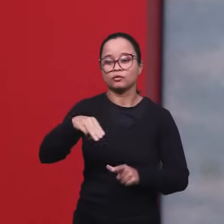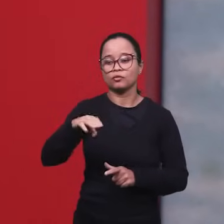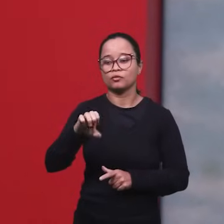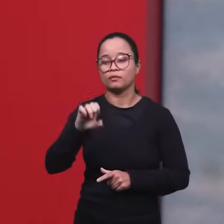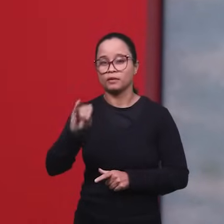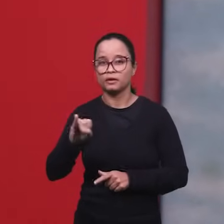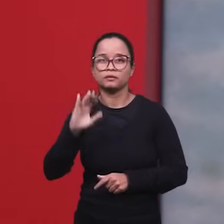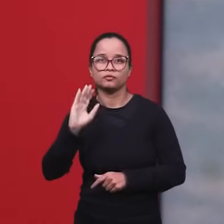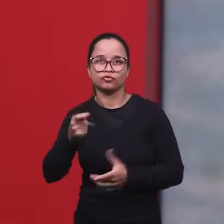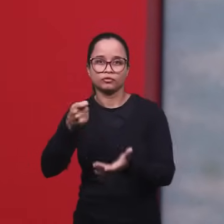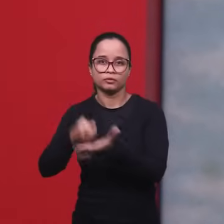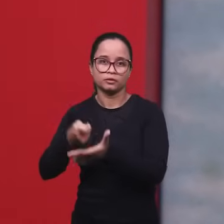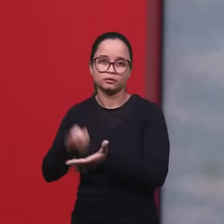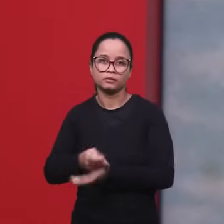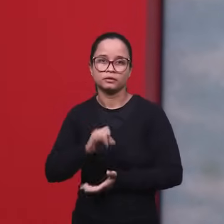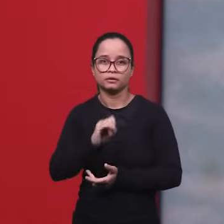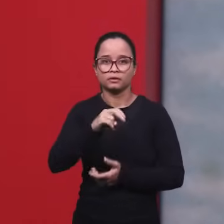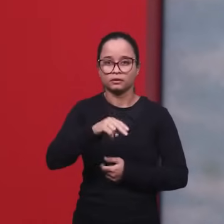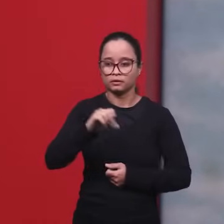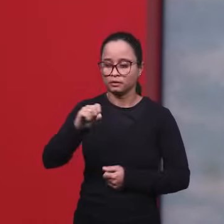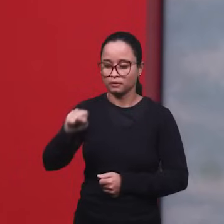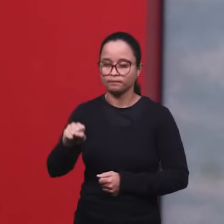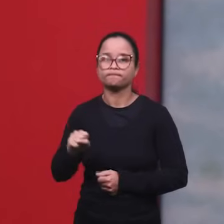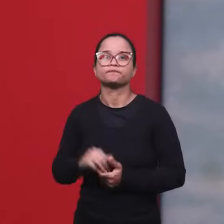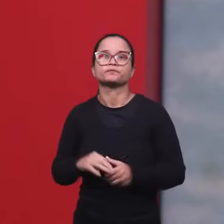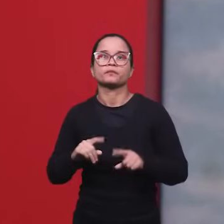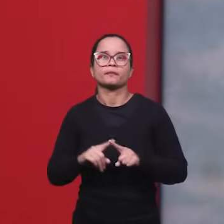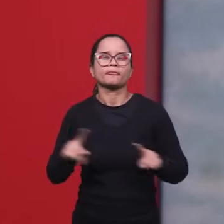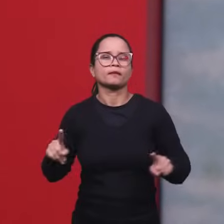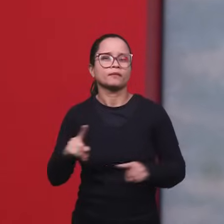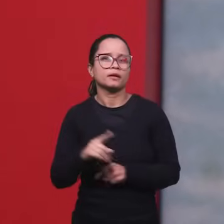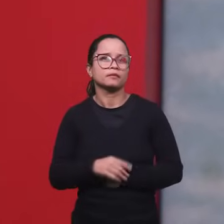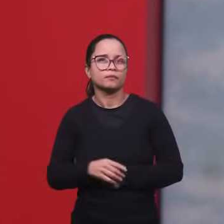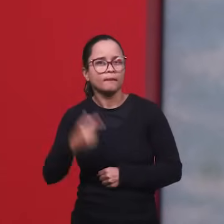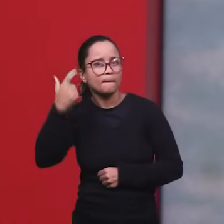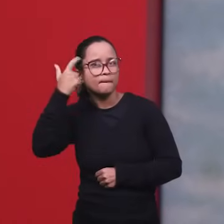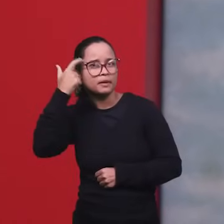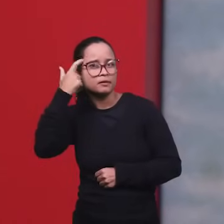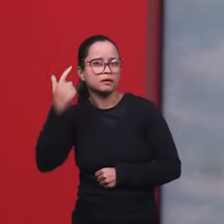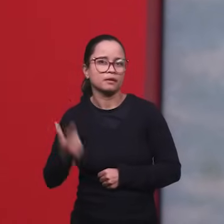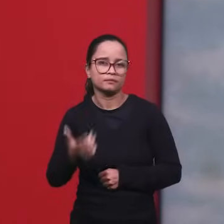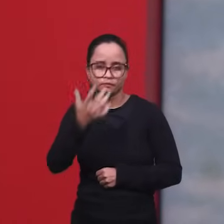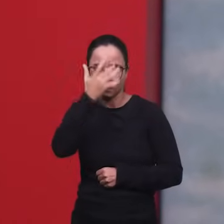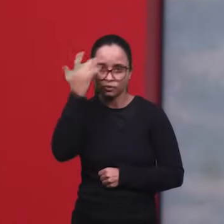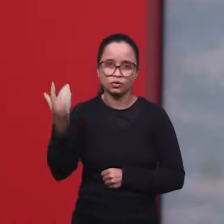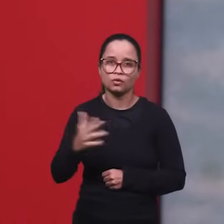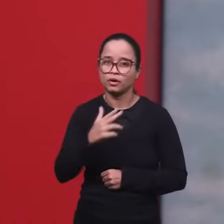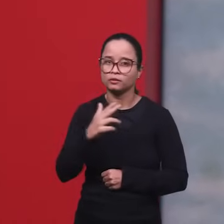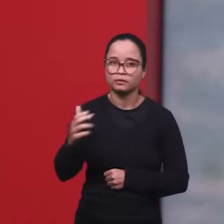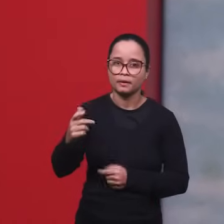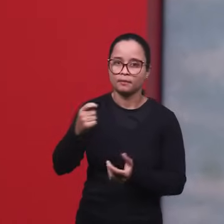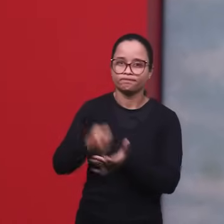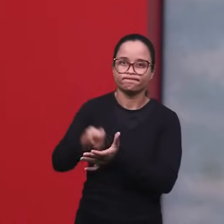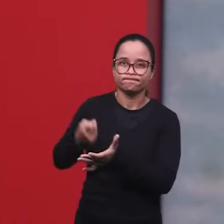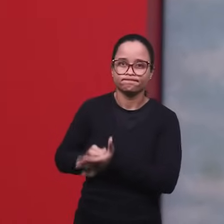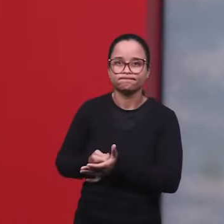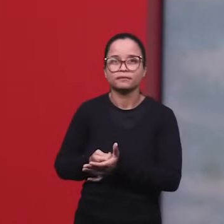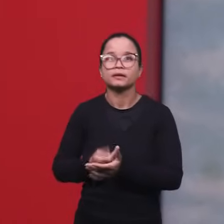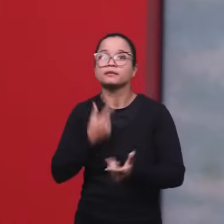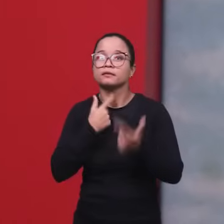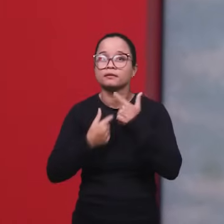você já está recolhendo para o INSS, então você já fez o seu primeiro passo. Mas vamos pensar em alguém aqui que nunca contribuiu e quer